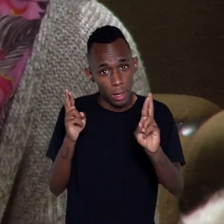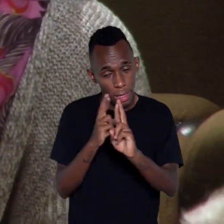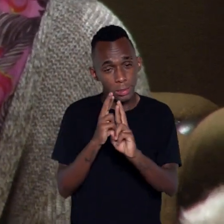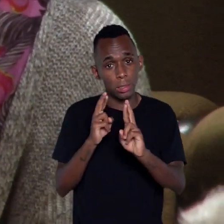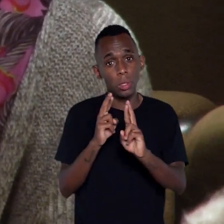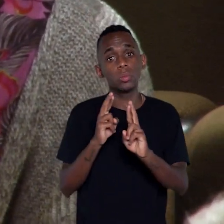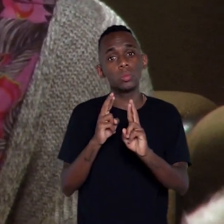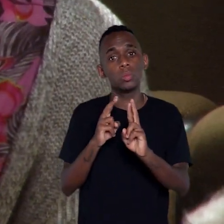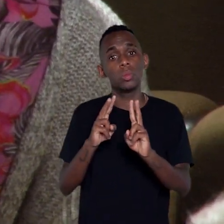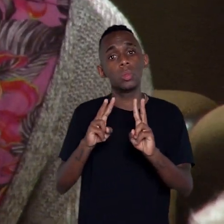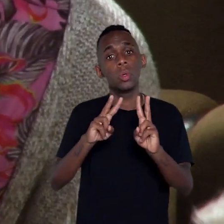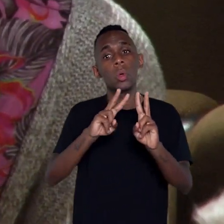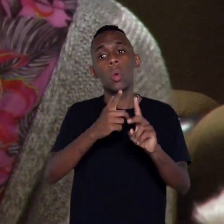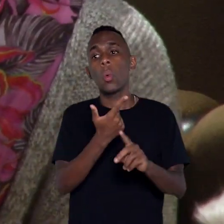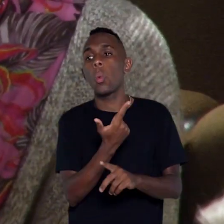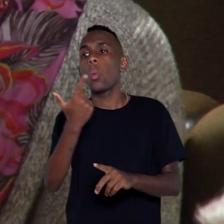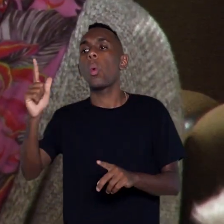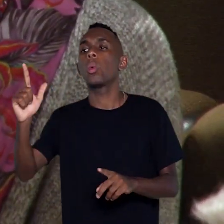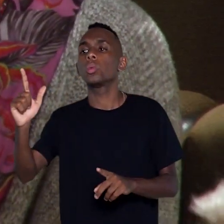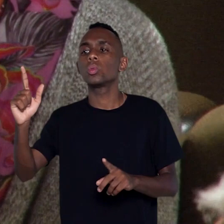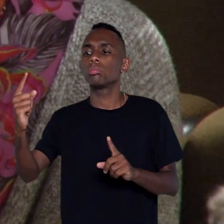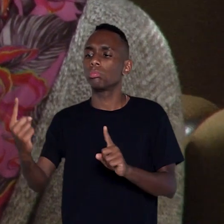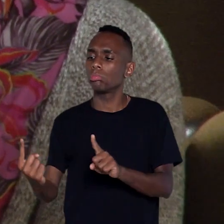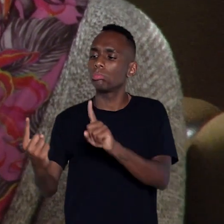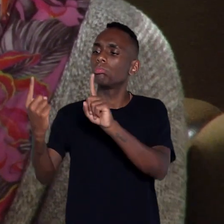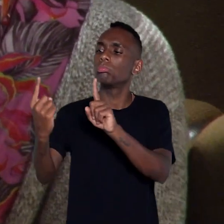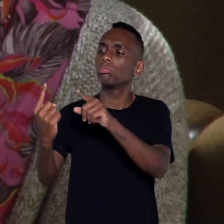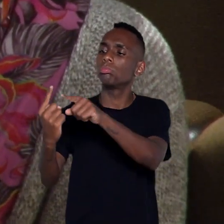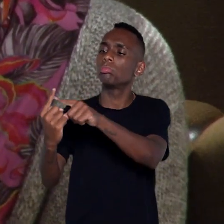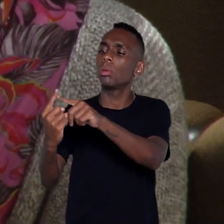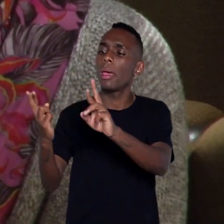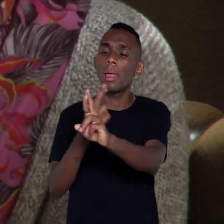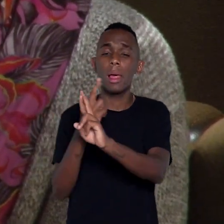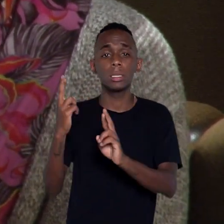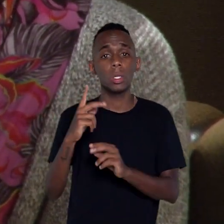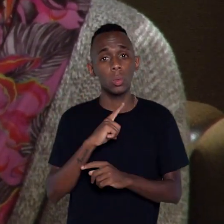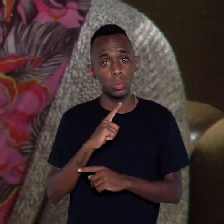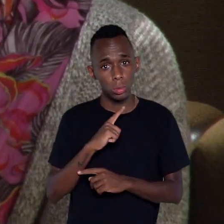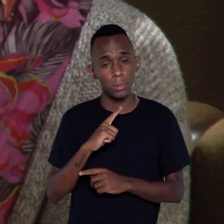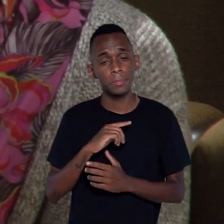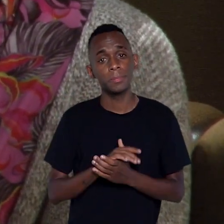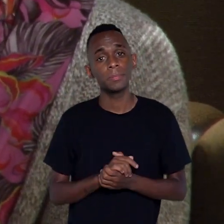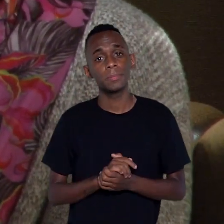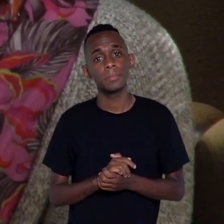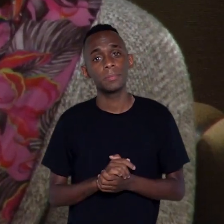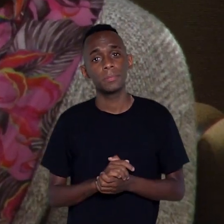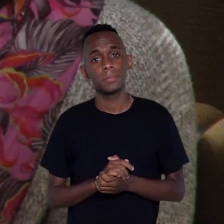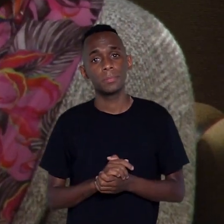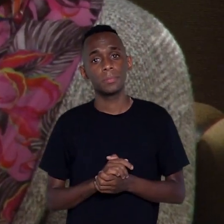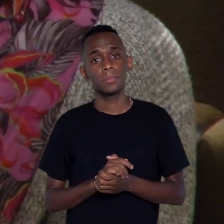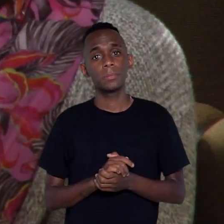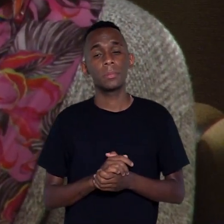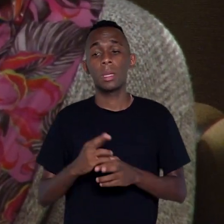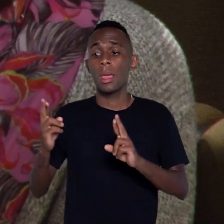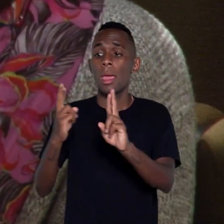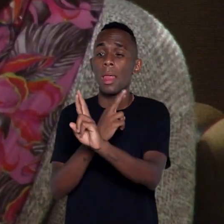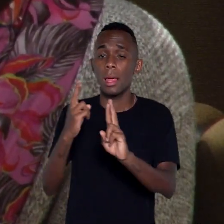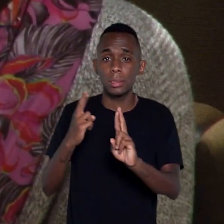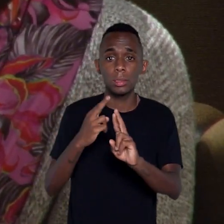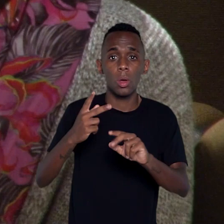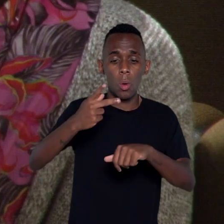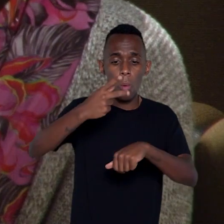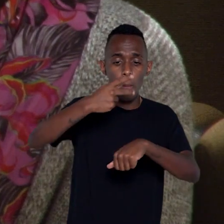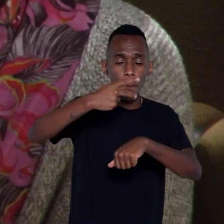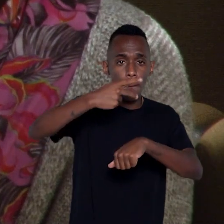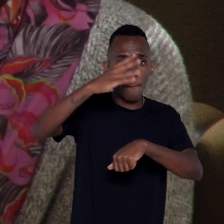analogia, um paralelo com essa questão do outro que você trouxe na obra da Toni Morrison, e na